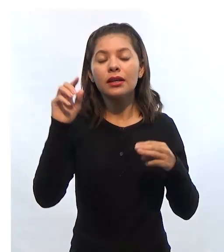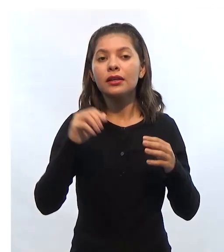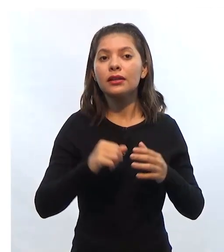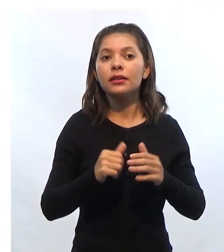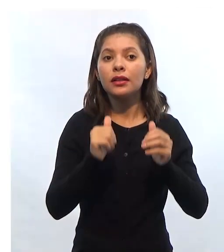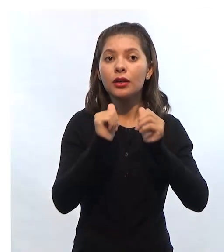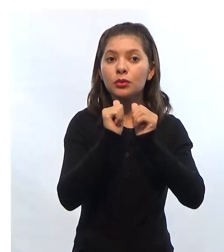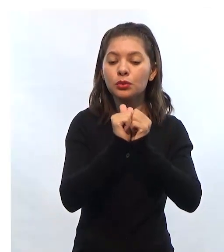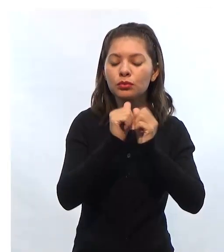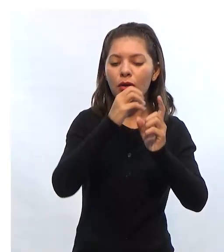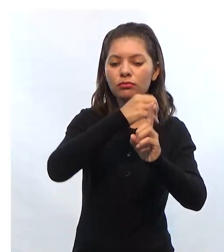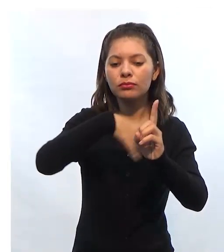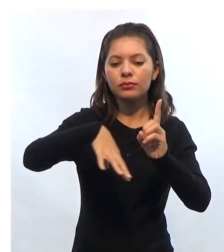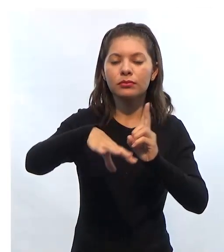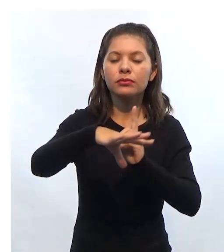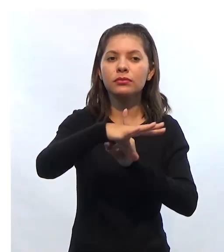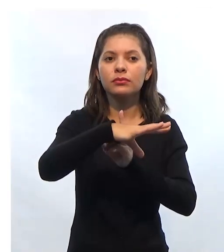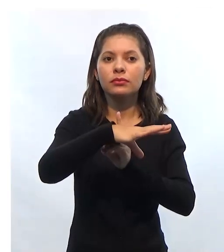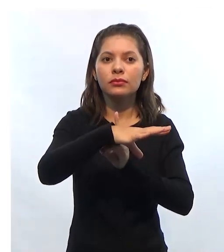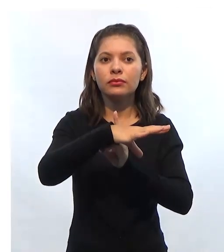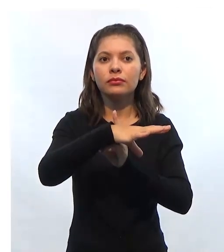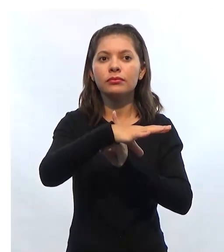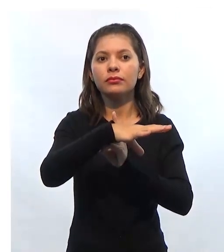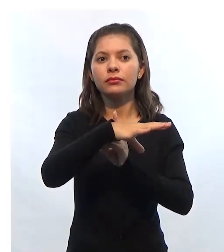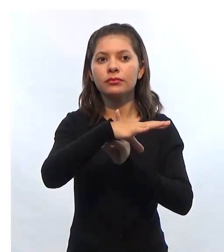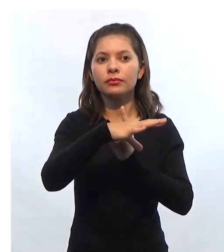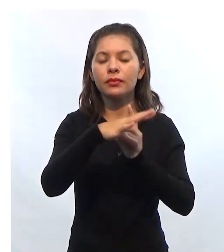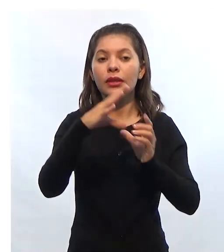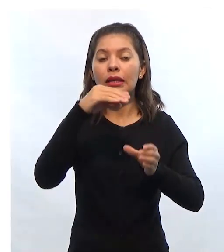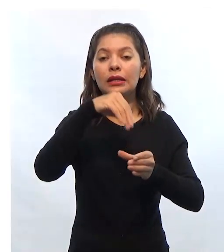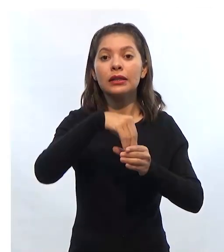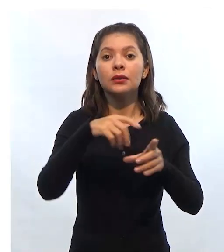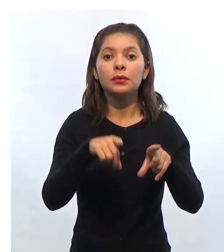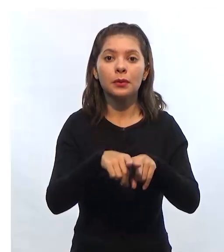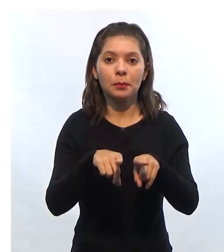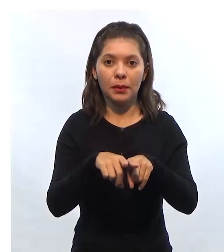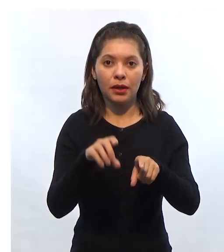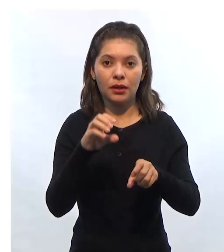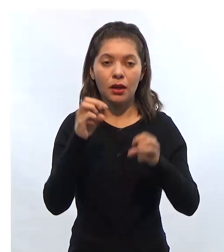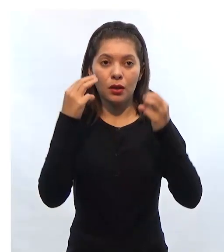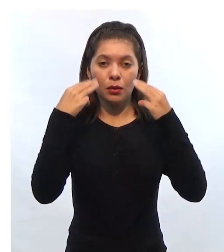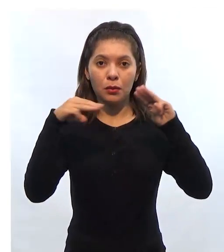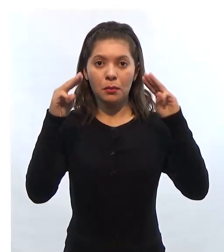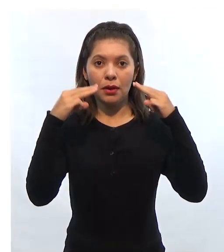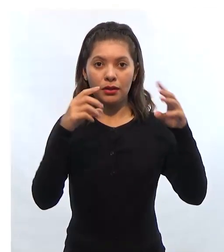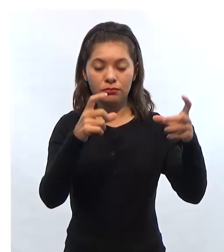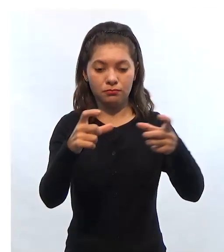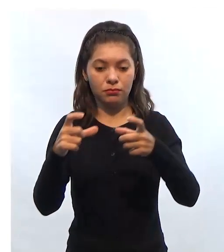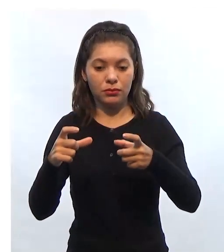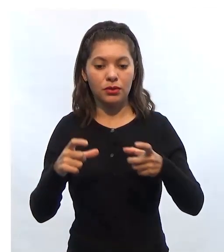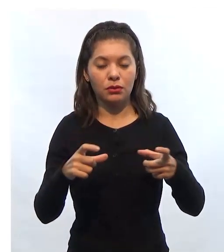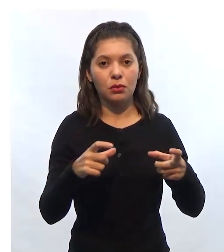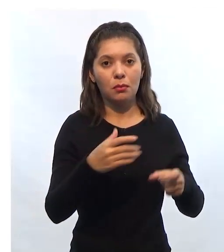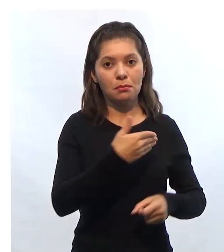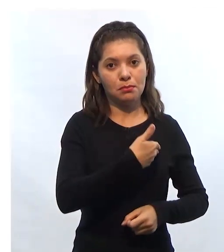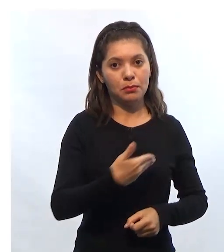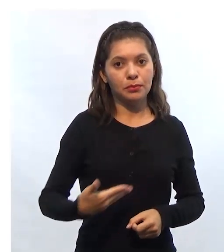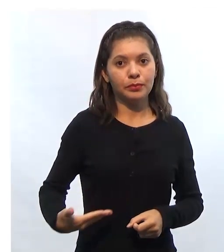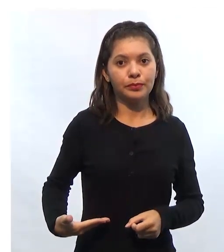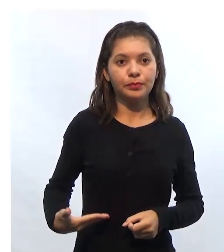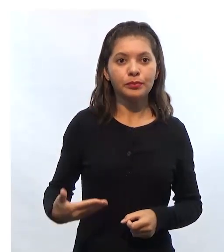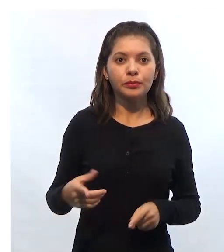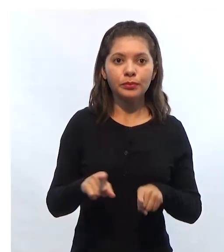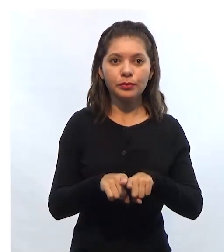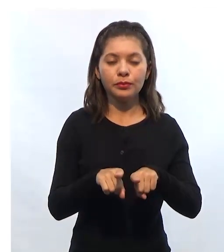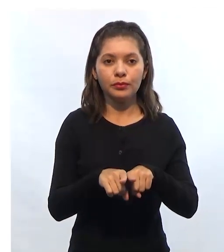ligado ao marketing social e está dentro também do marketing no setor público, né? E